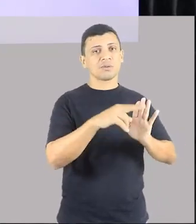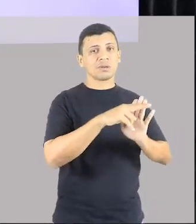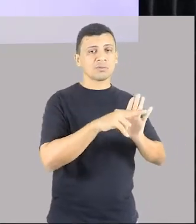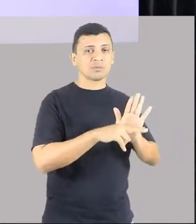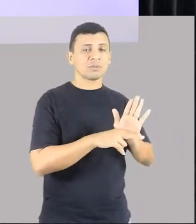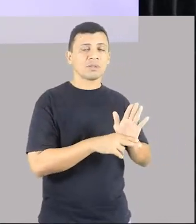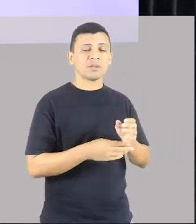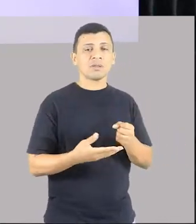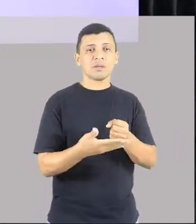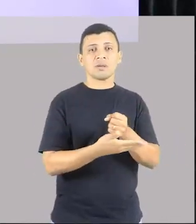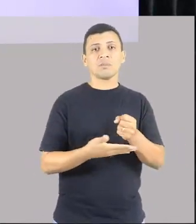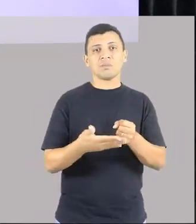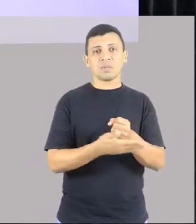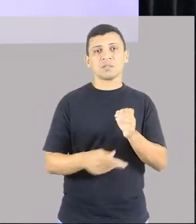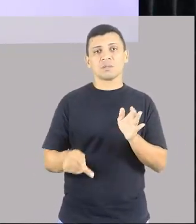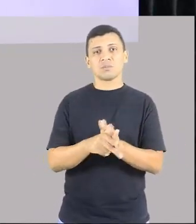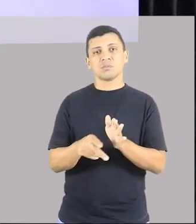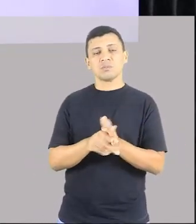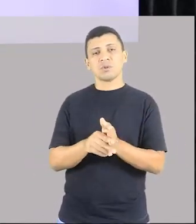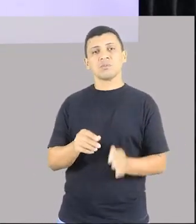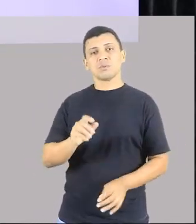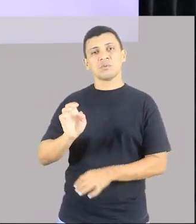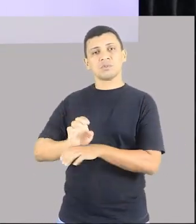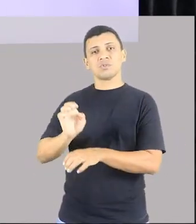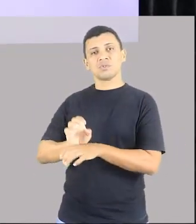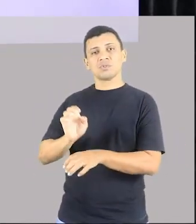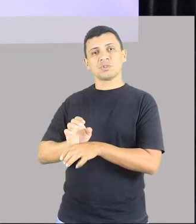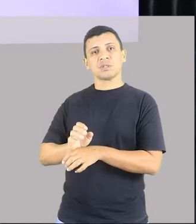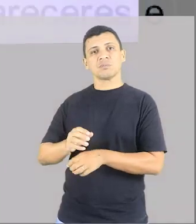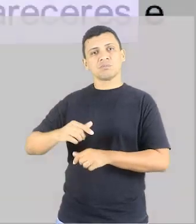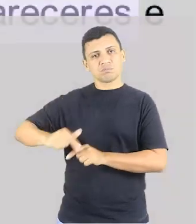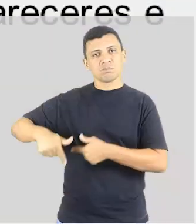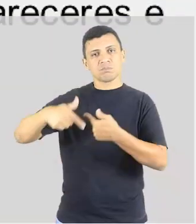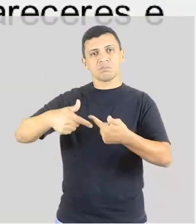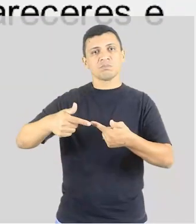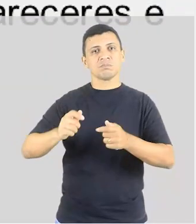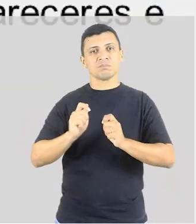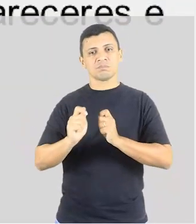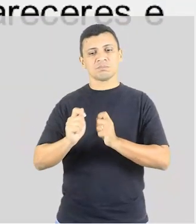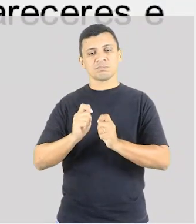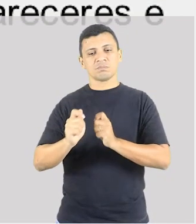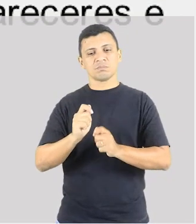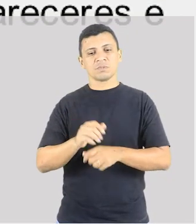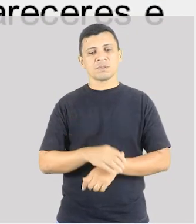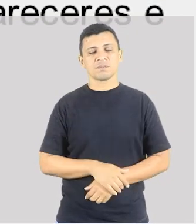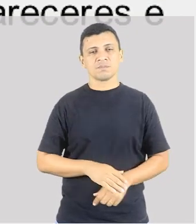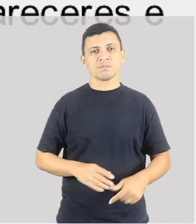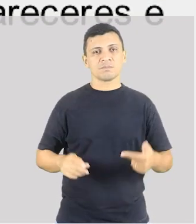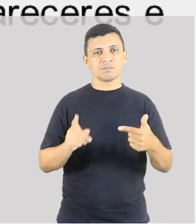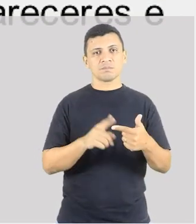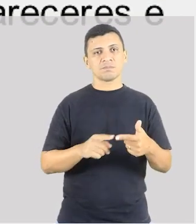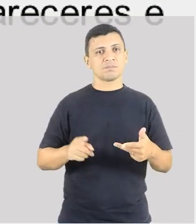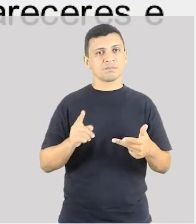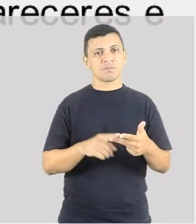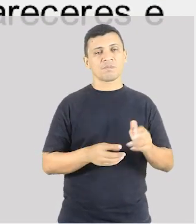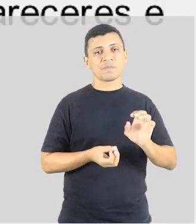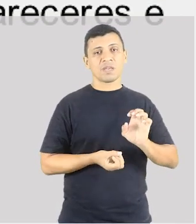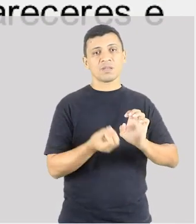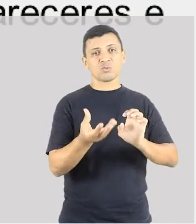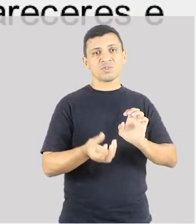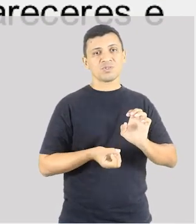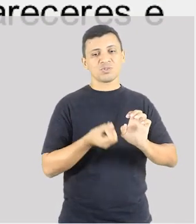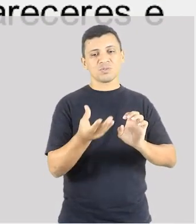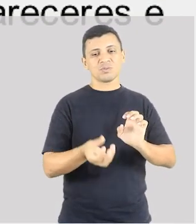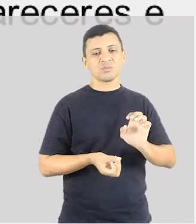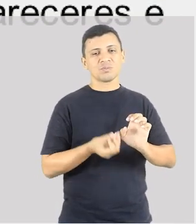base para a atuação administrativa do Estado. Numa terceira espécie, nós temos os atos